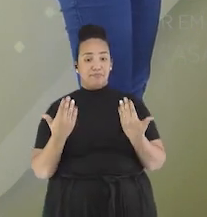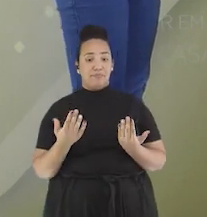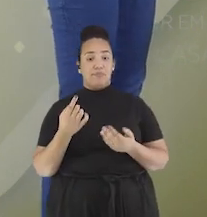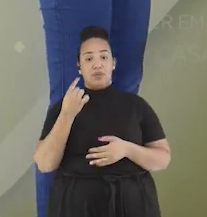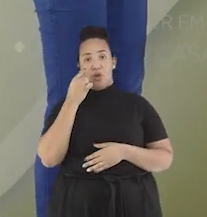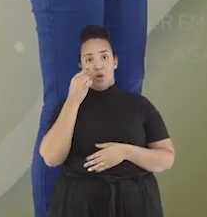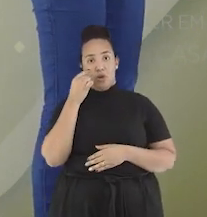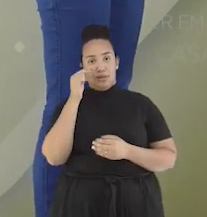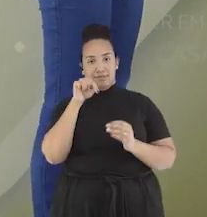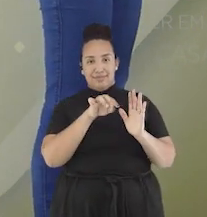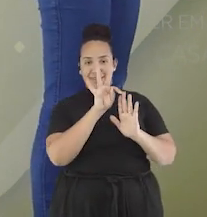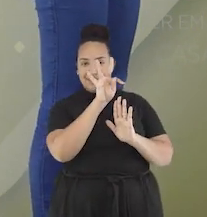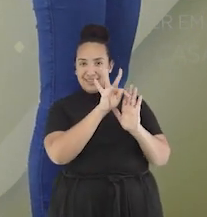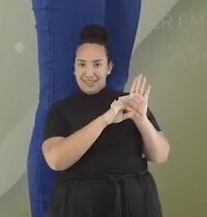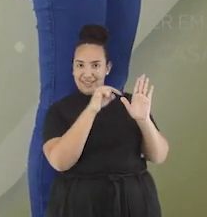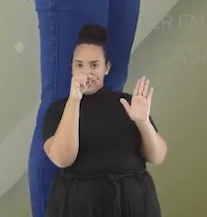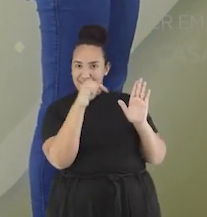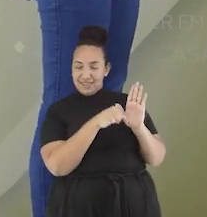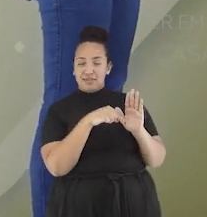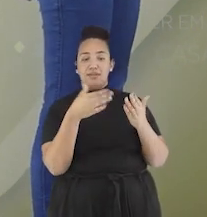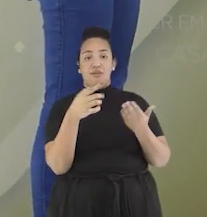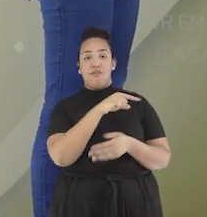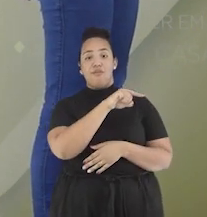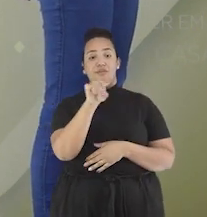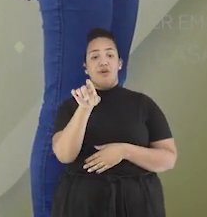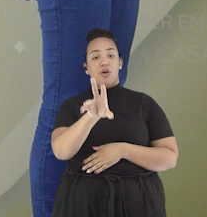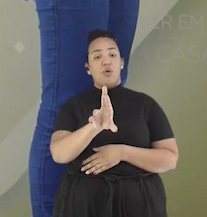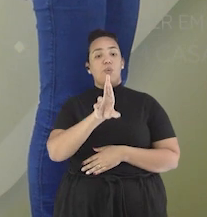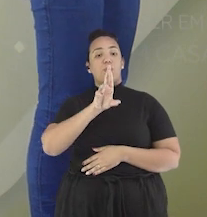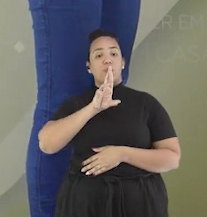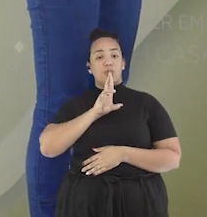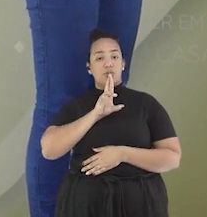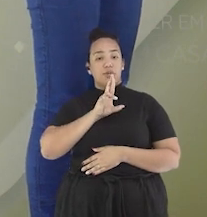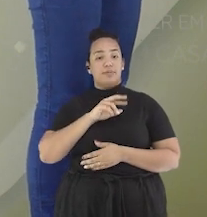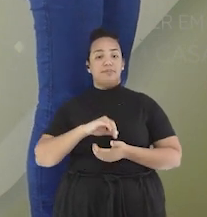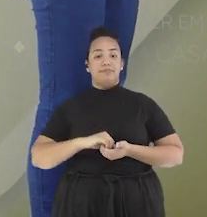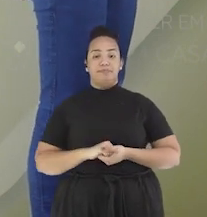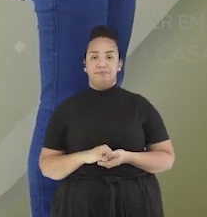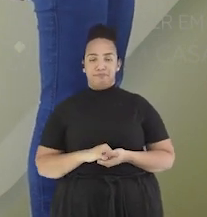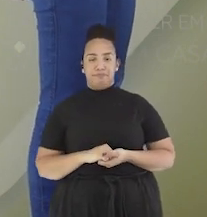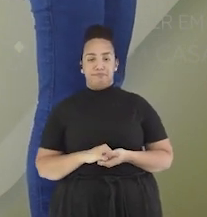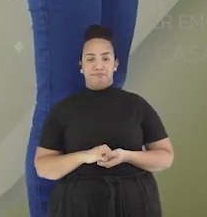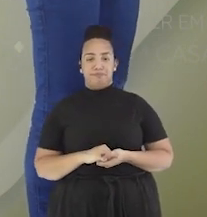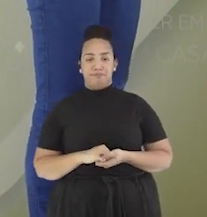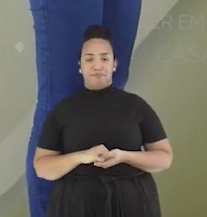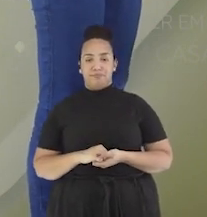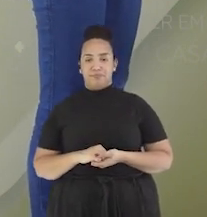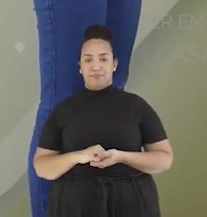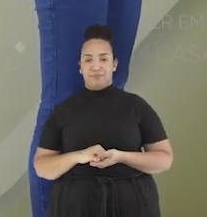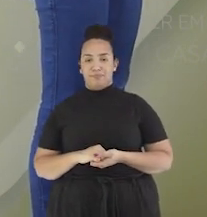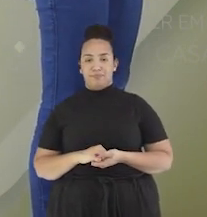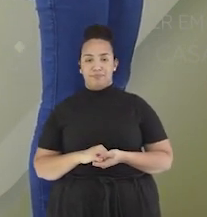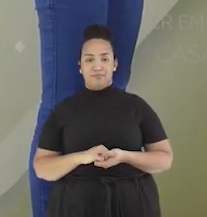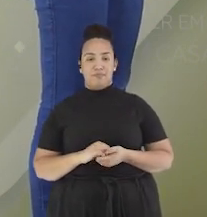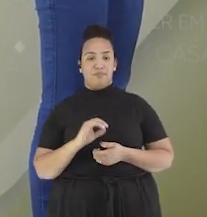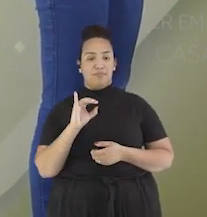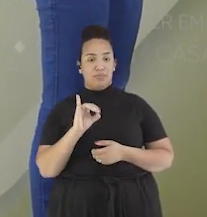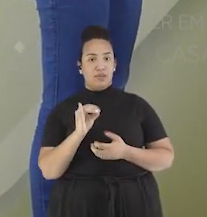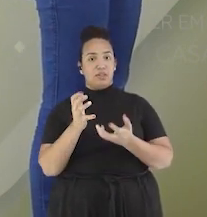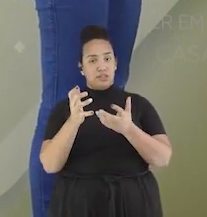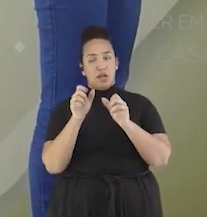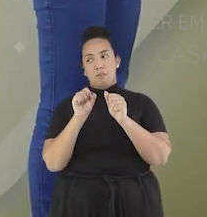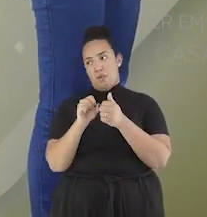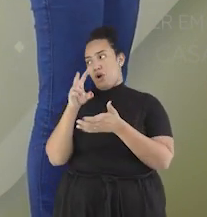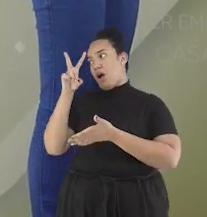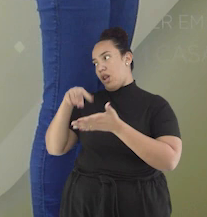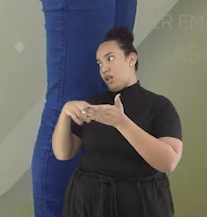Então, ainda sobre a piadinha abaixo, responda a questão 2, que é essa aí. Se você quiser, pode fazer a leitura